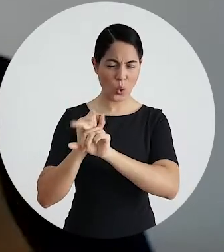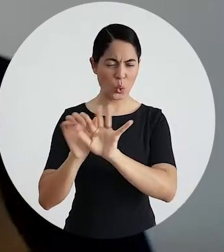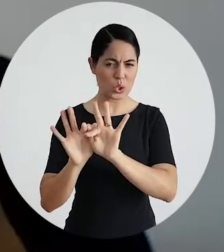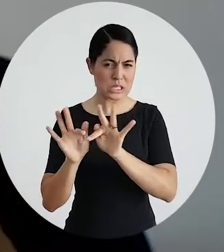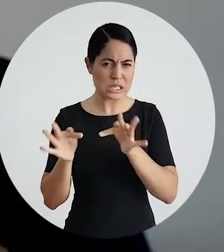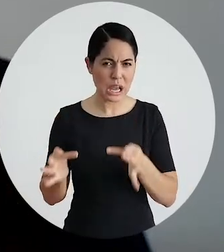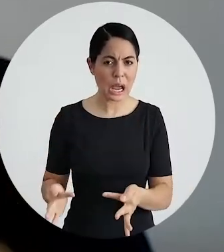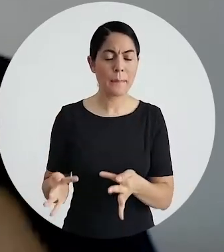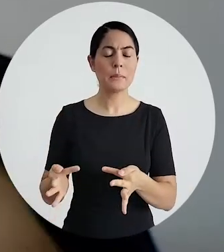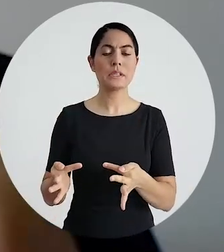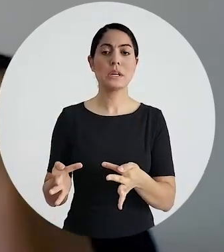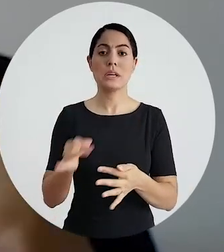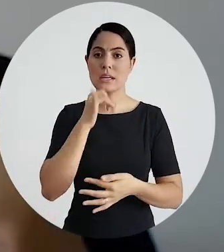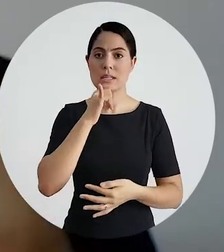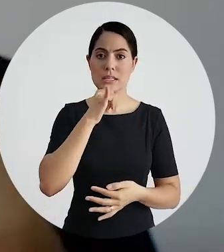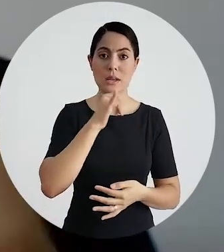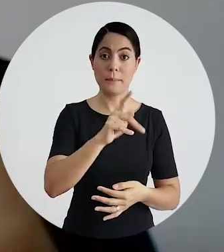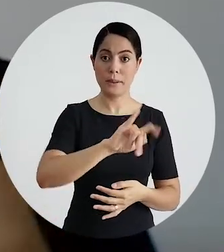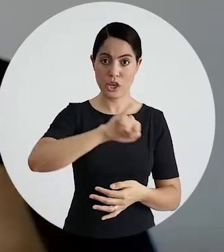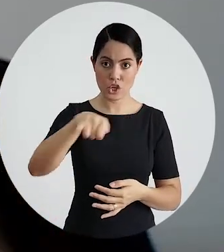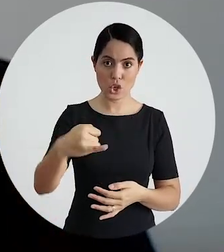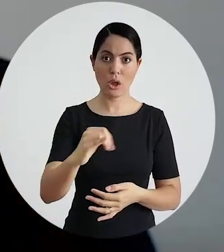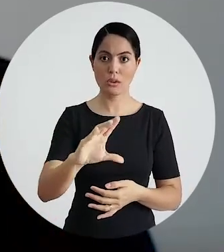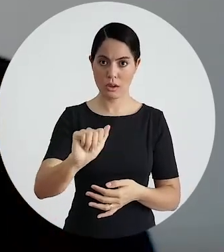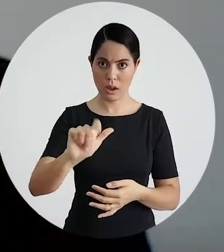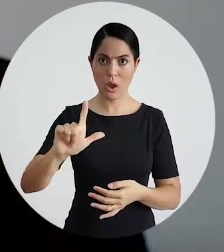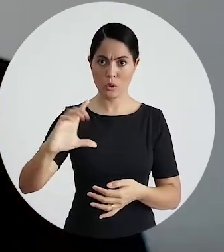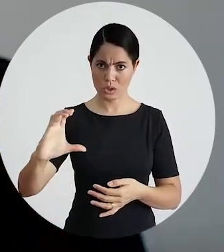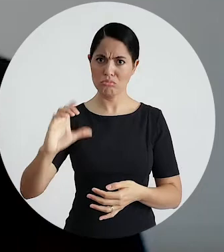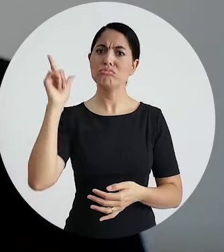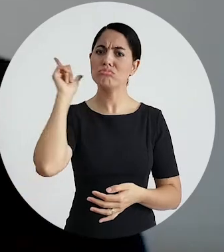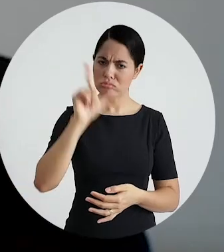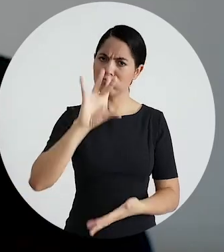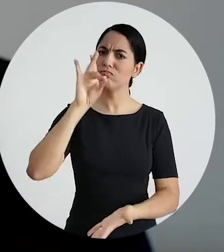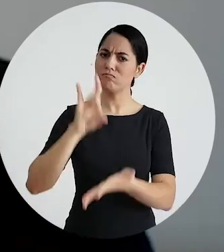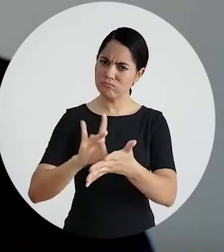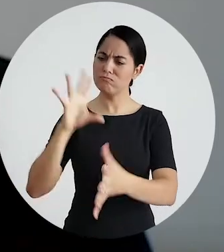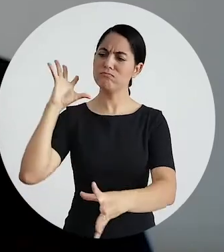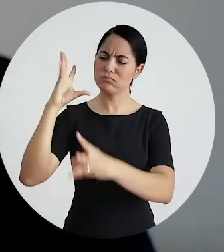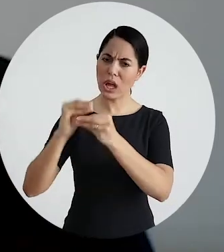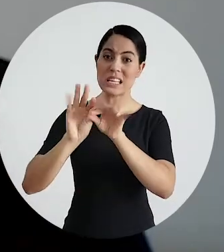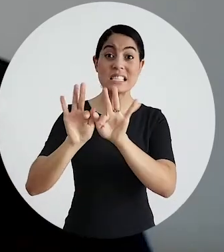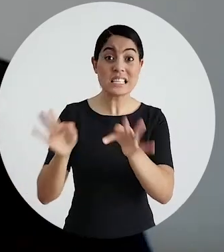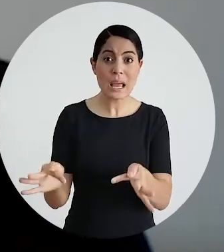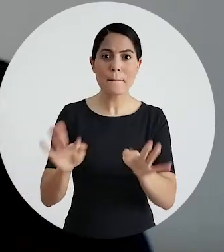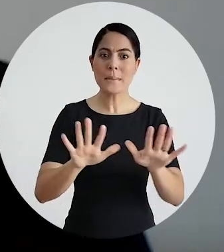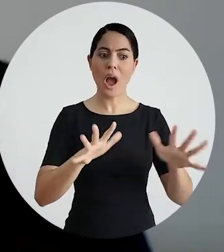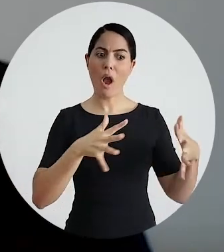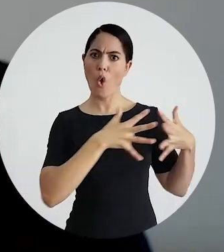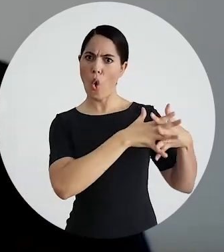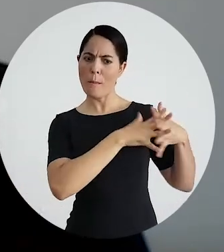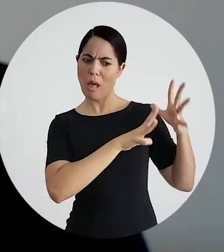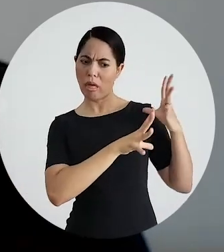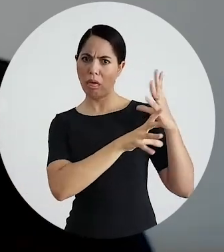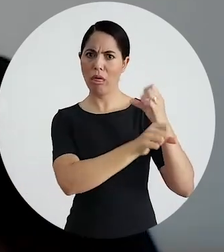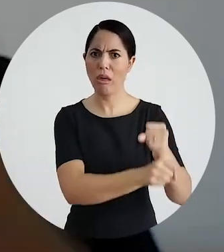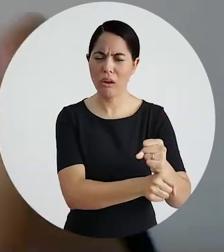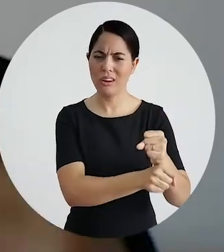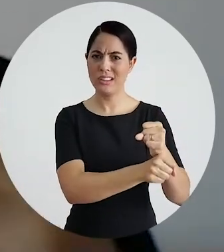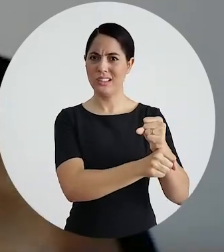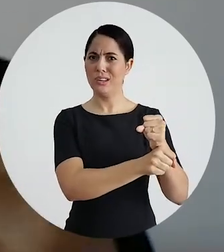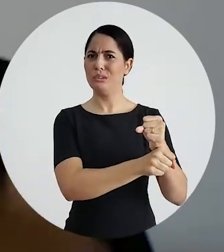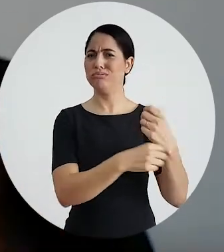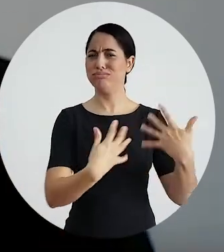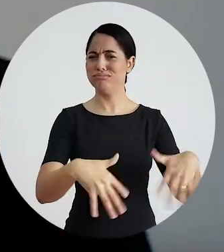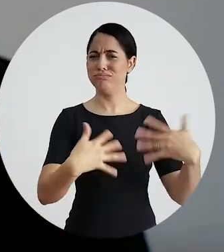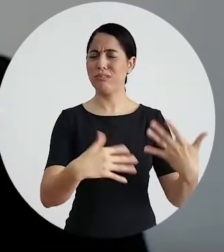mais simples, o PJ eCalc é suficiente. Mas, para algumas questões mais complexas, ainda